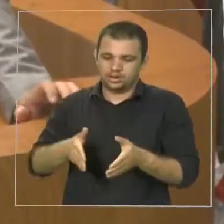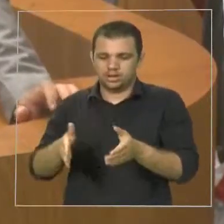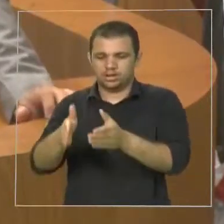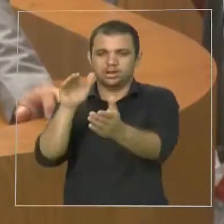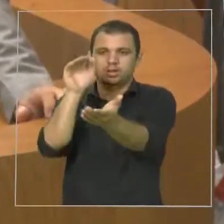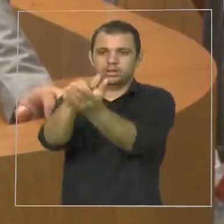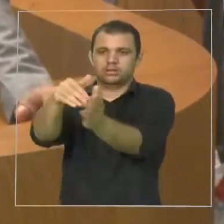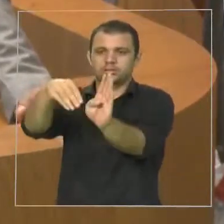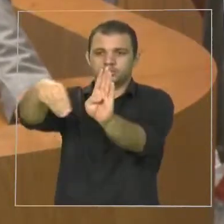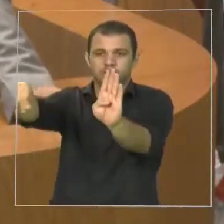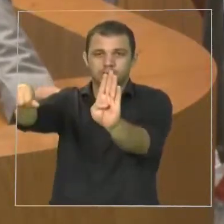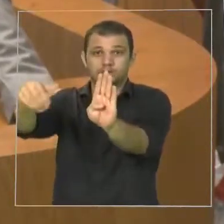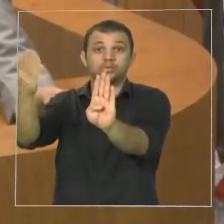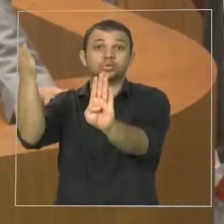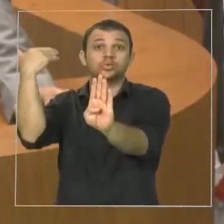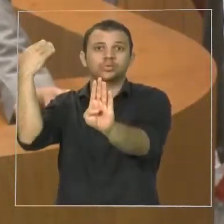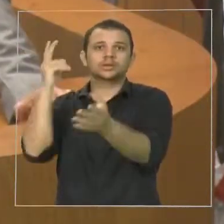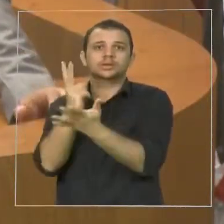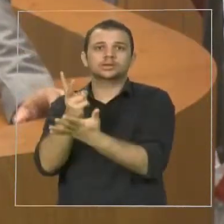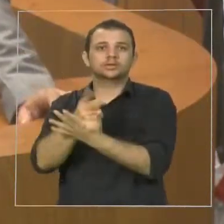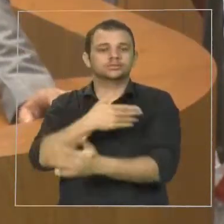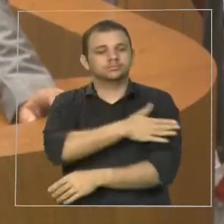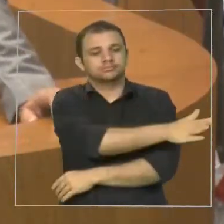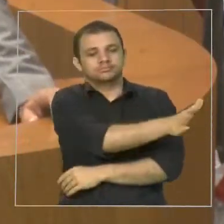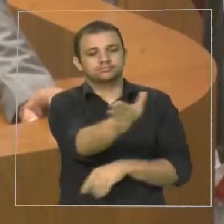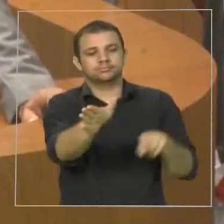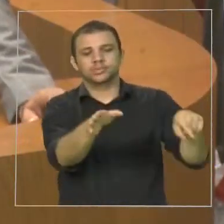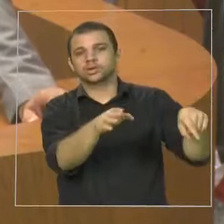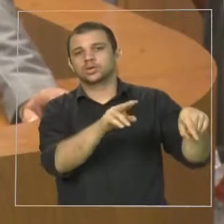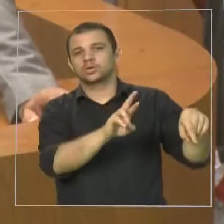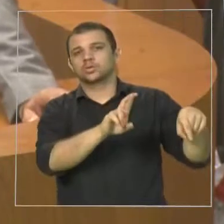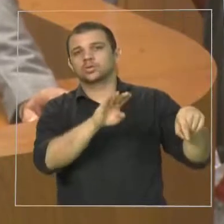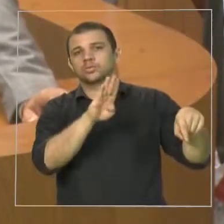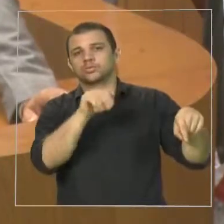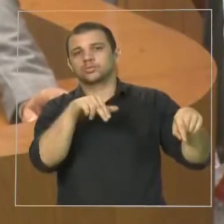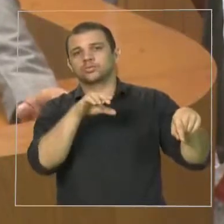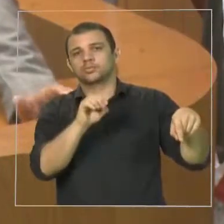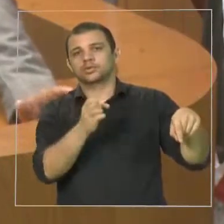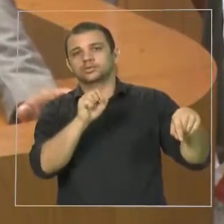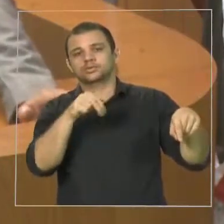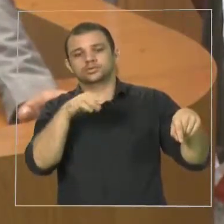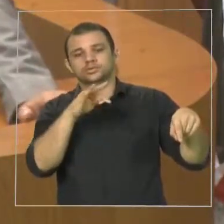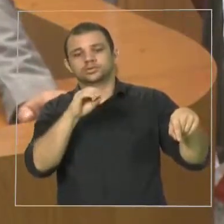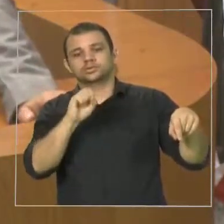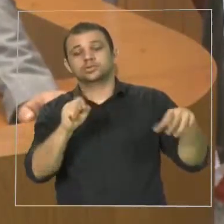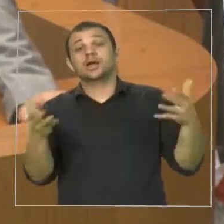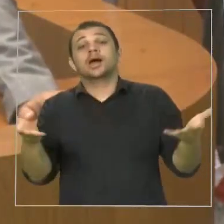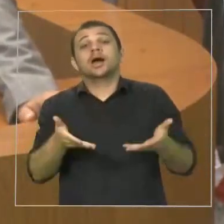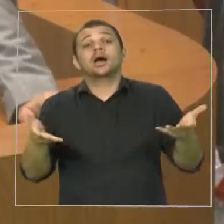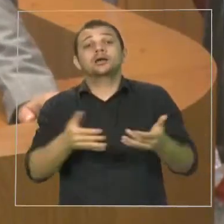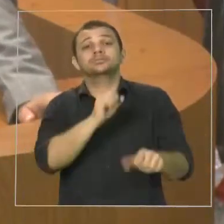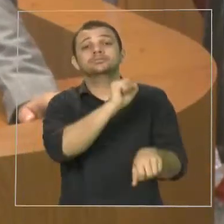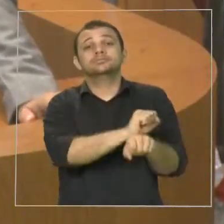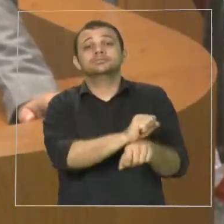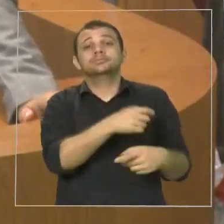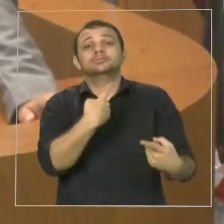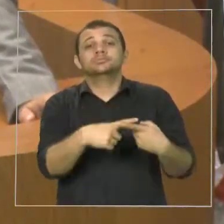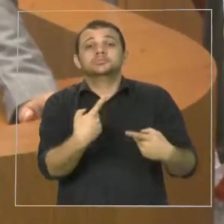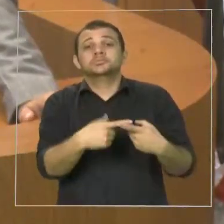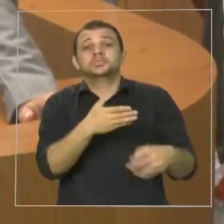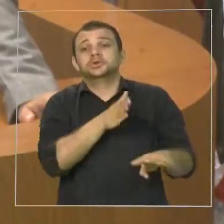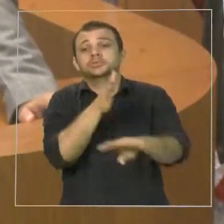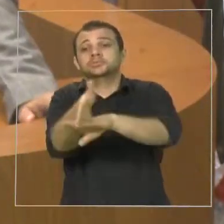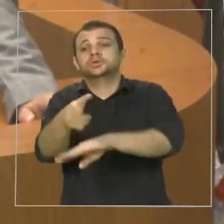Lençóis Maranhenses. Hoje, desativada, seria uma opção que o governo teria a mais para